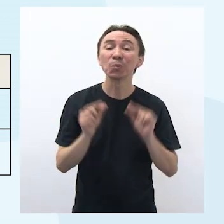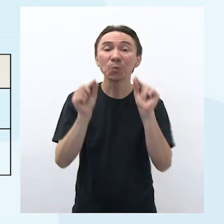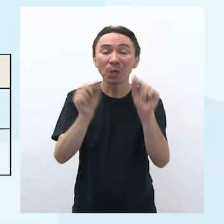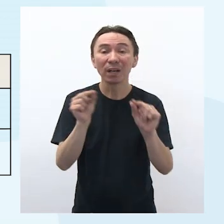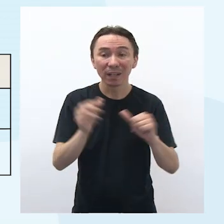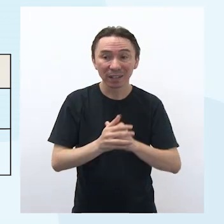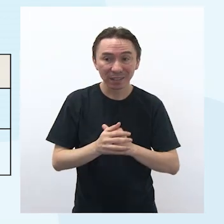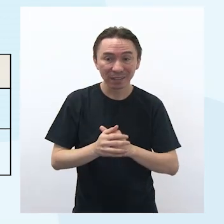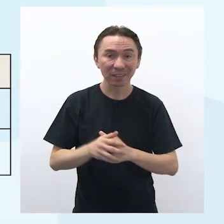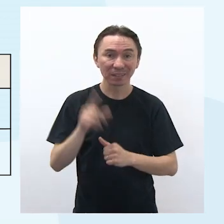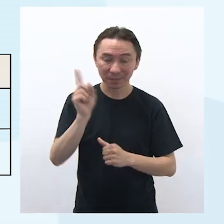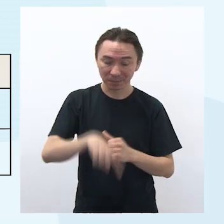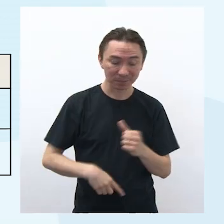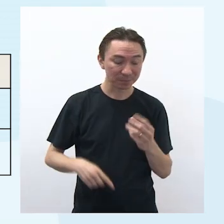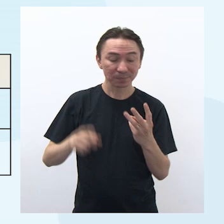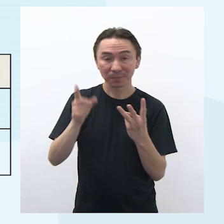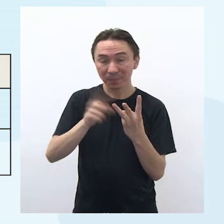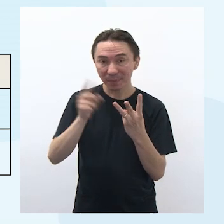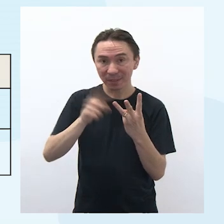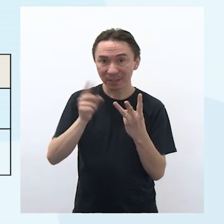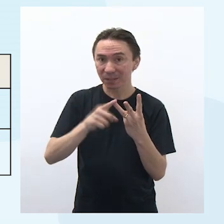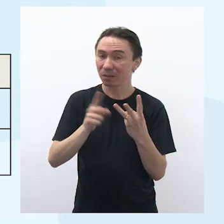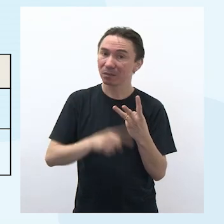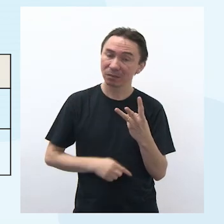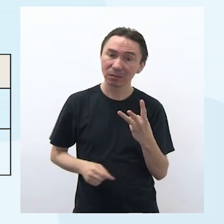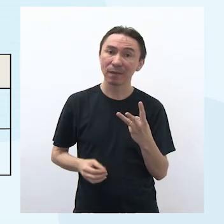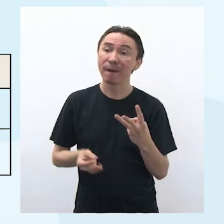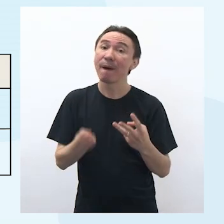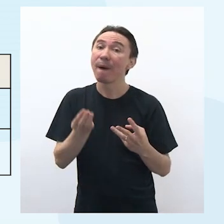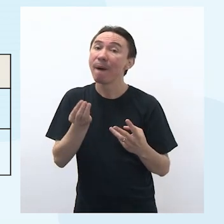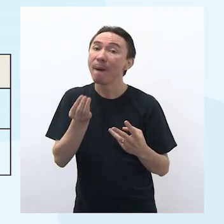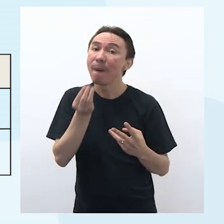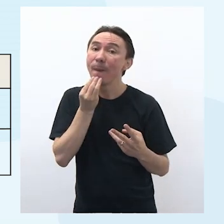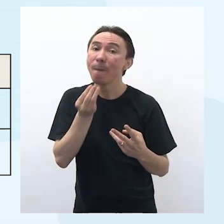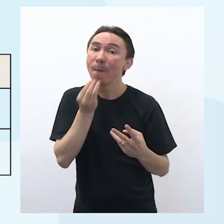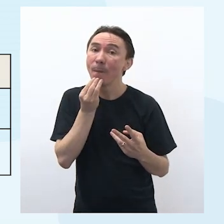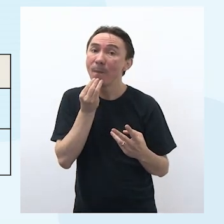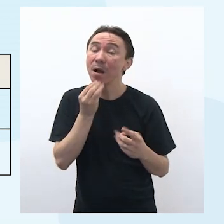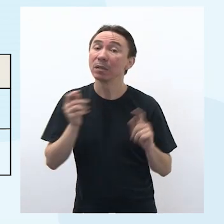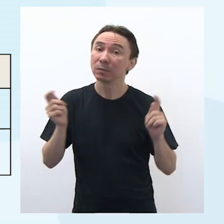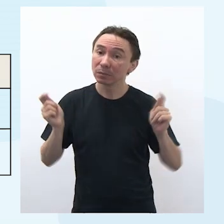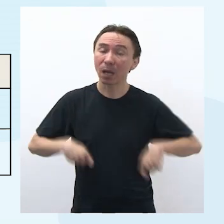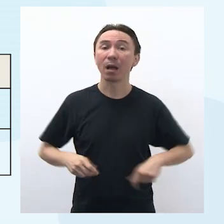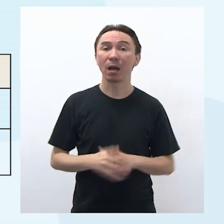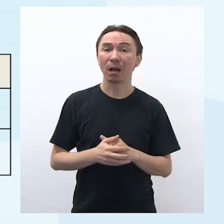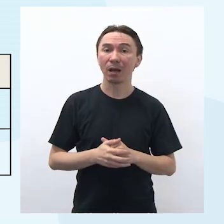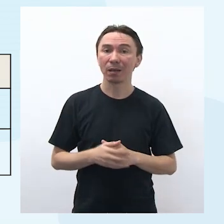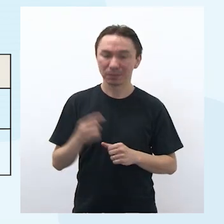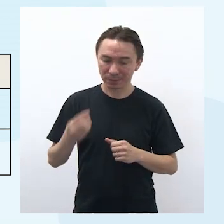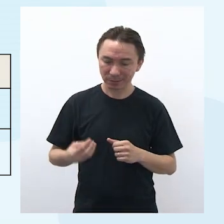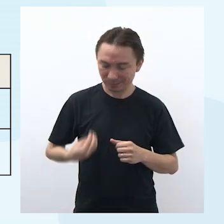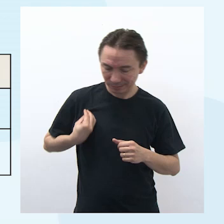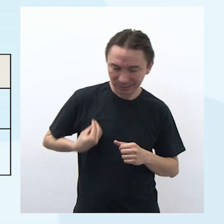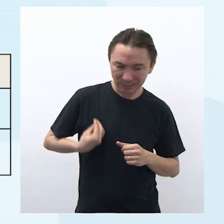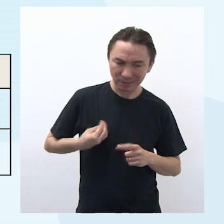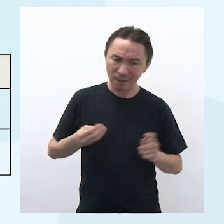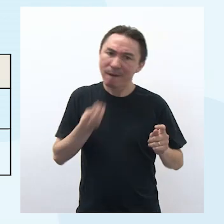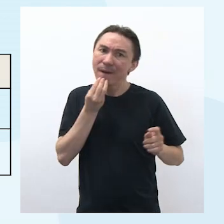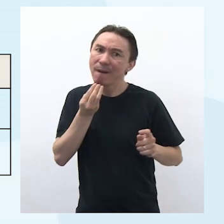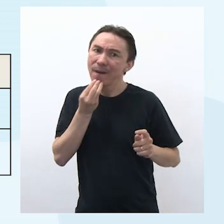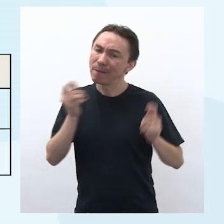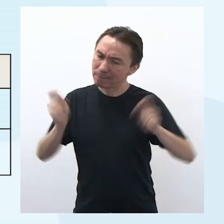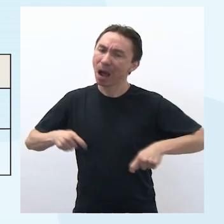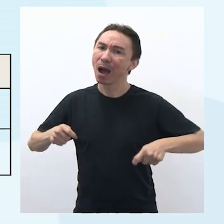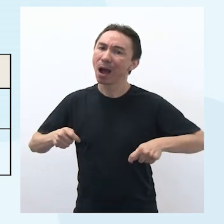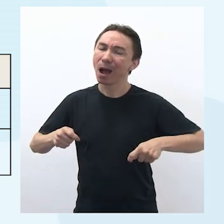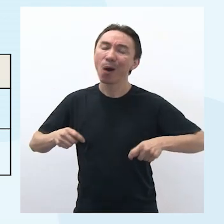E uma possibilidade também que essa transformação acabou trazendo para a minha vida. Então, a gente vai relacionar